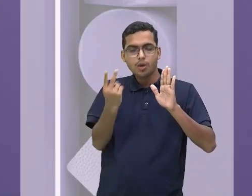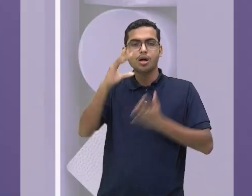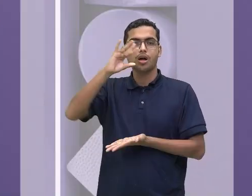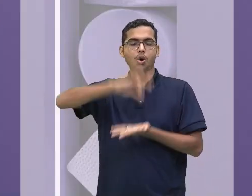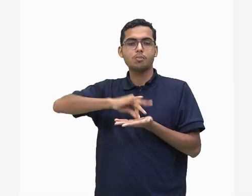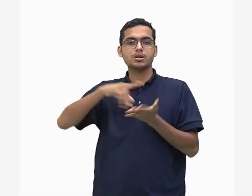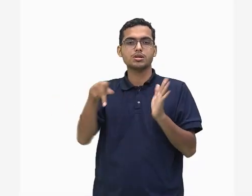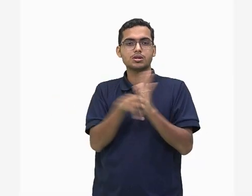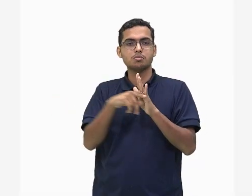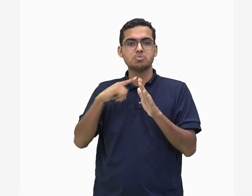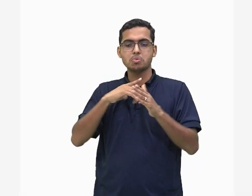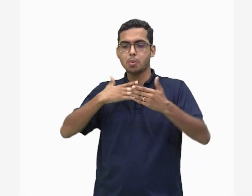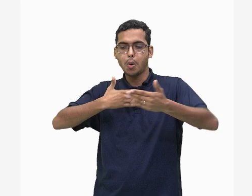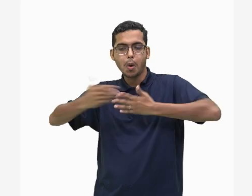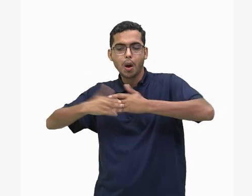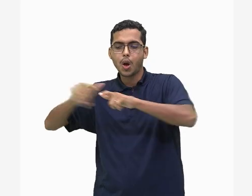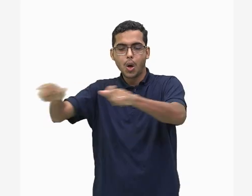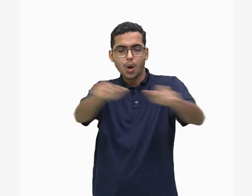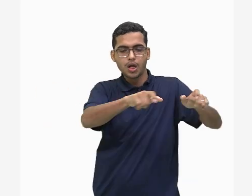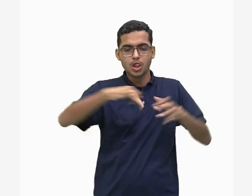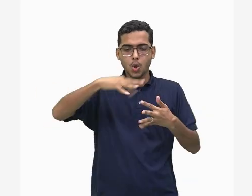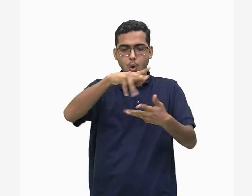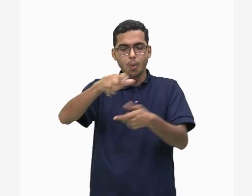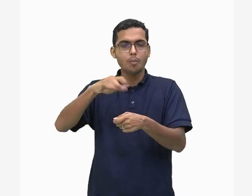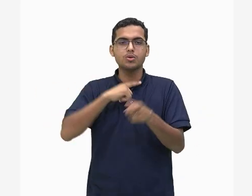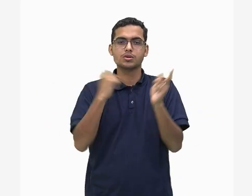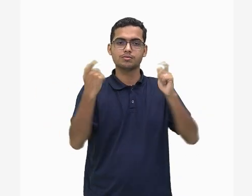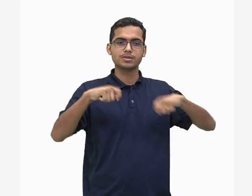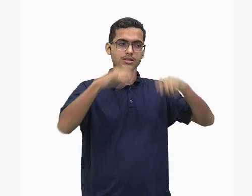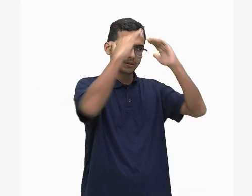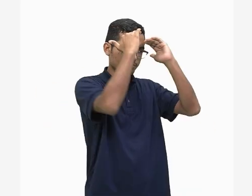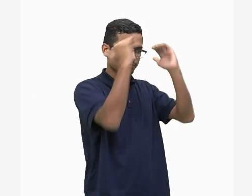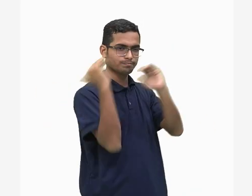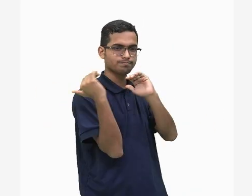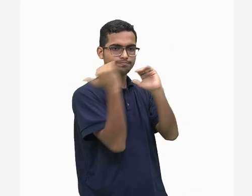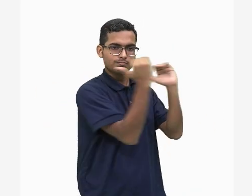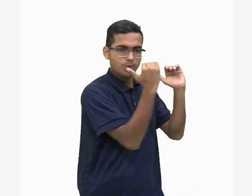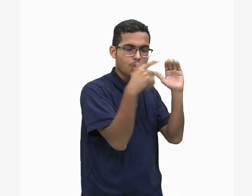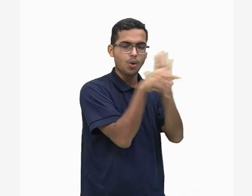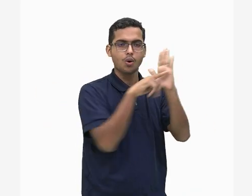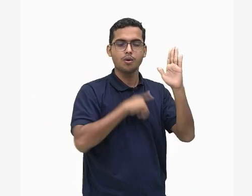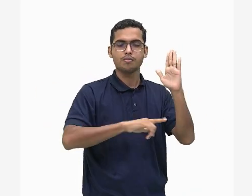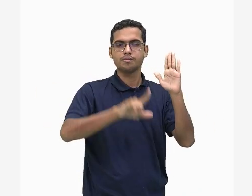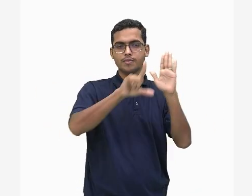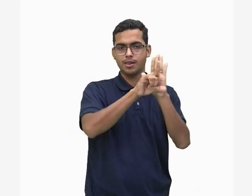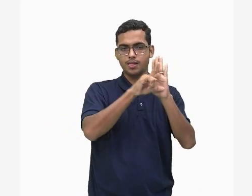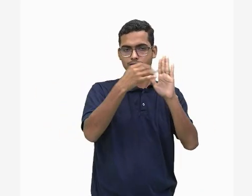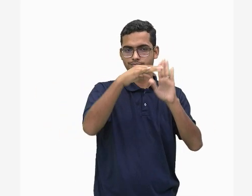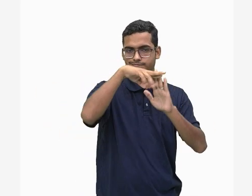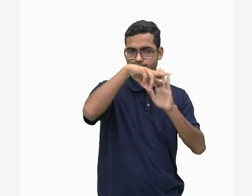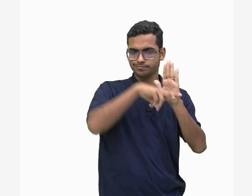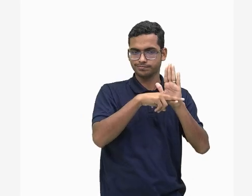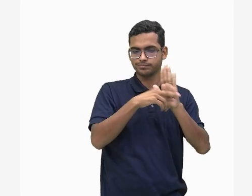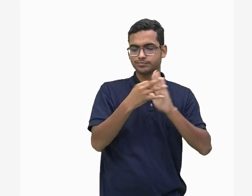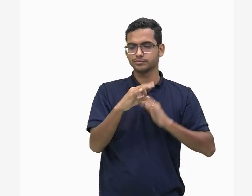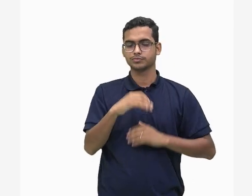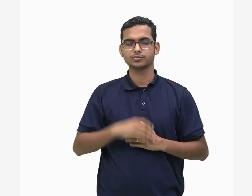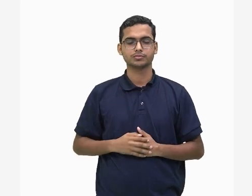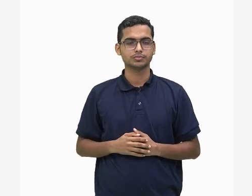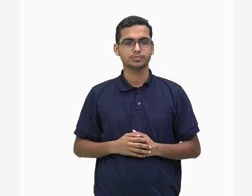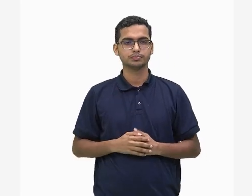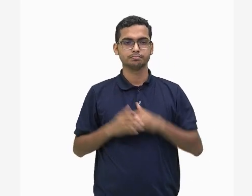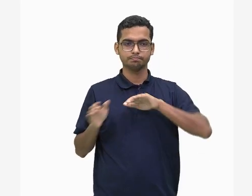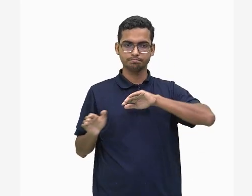fazer a relação entre religião, valores e princípios. Como foi dito anteriormente, a religião é uma das principais transmissoras